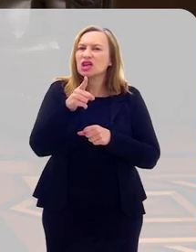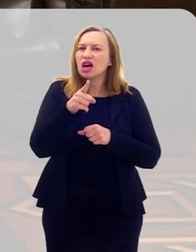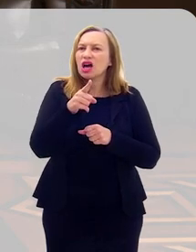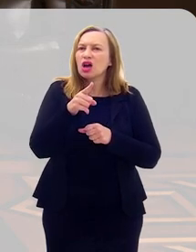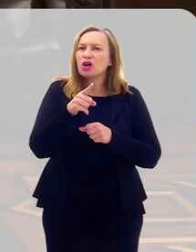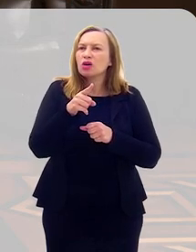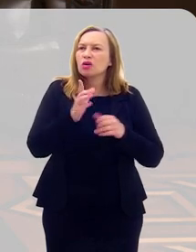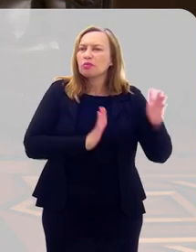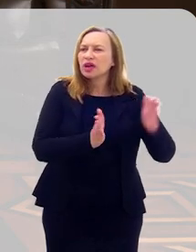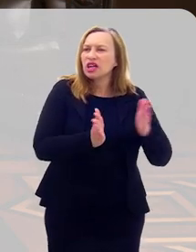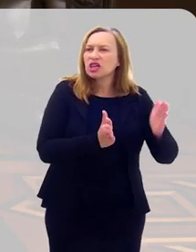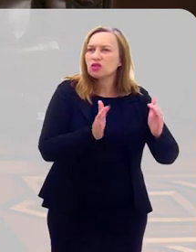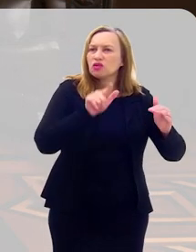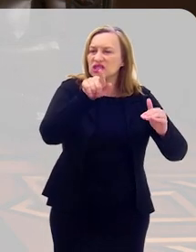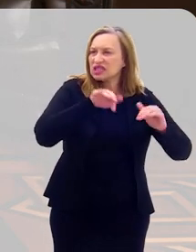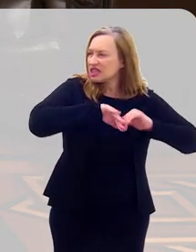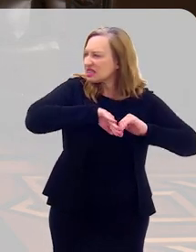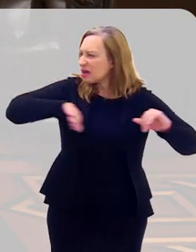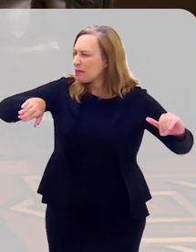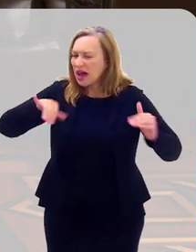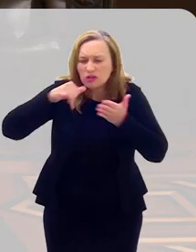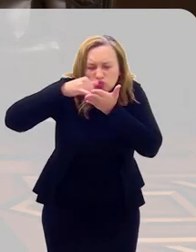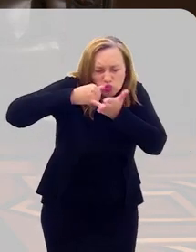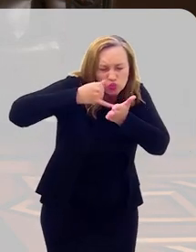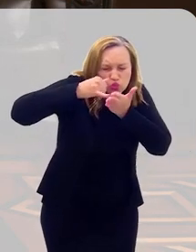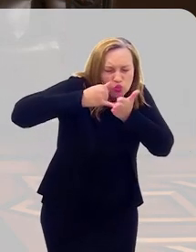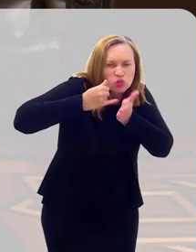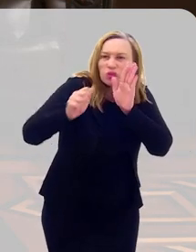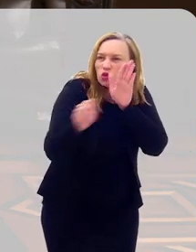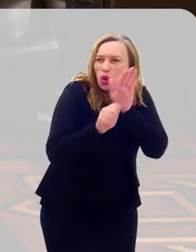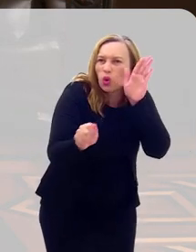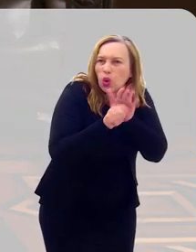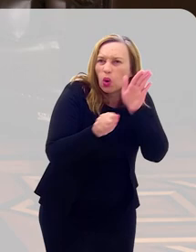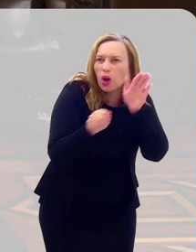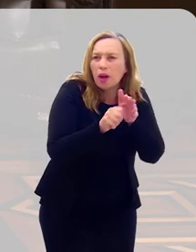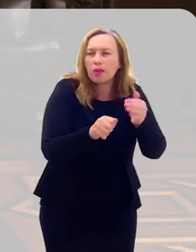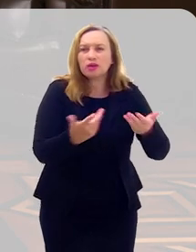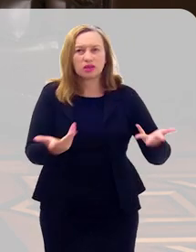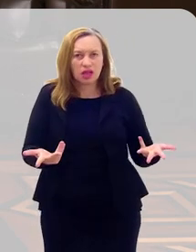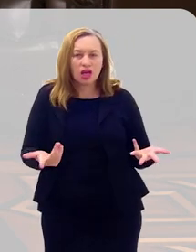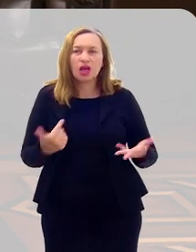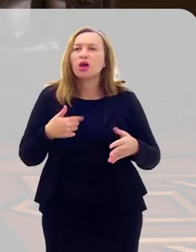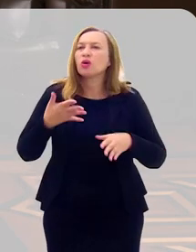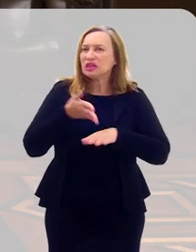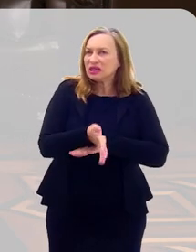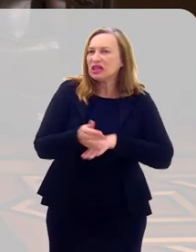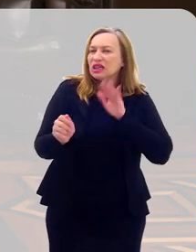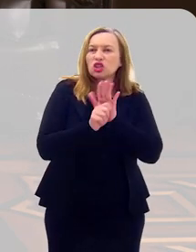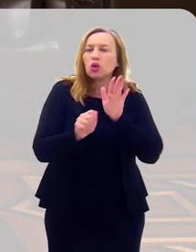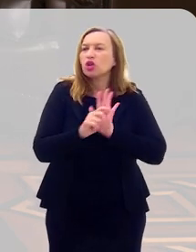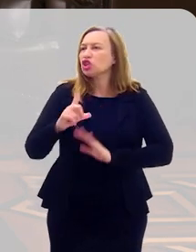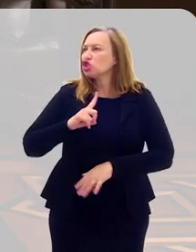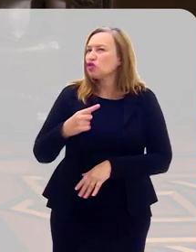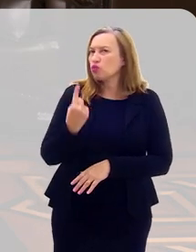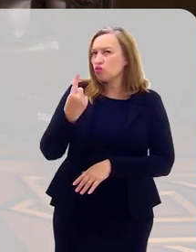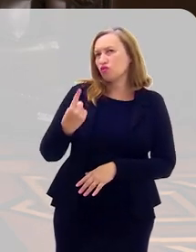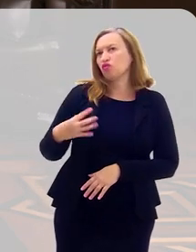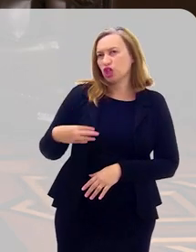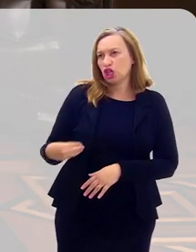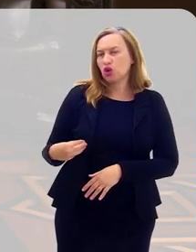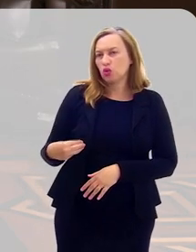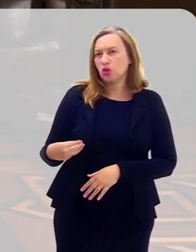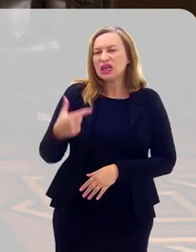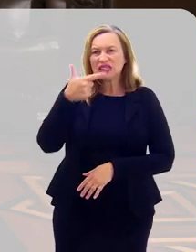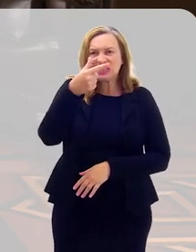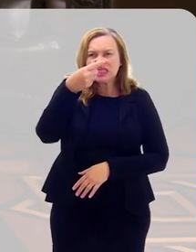ficou separado, era muita cocaína, muita maconha, muita... Aí foi para onde eu falei, que eu entrei nas drogas. Putz. Eu tive um filho,